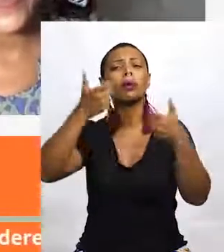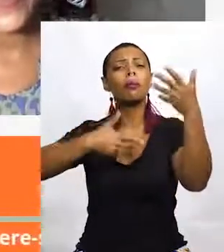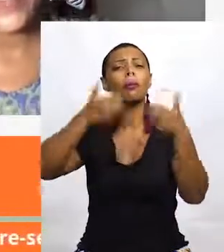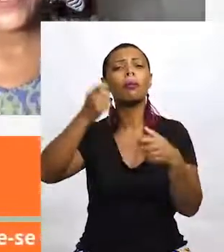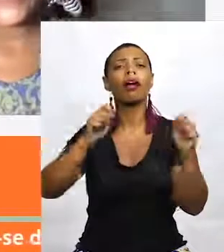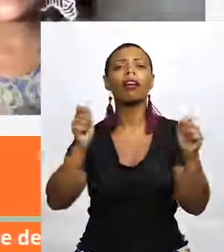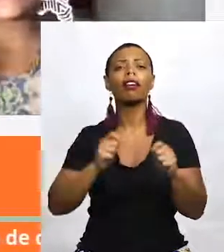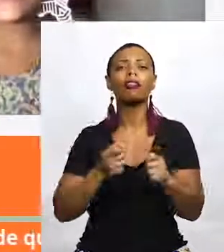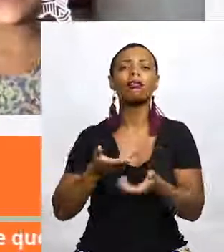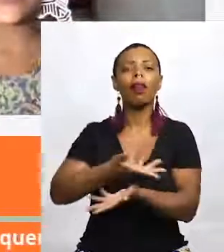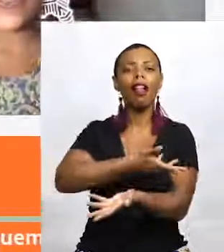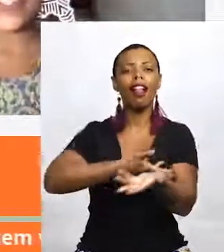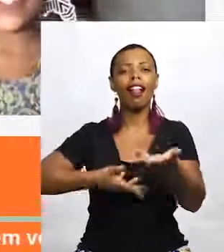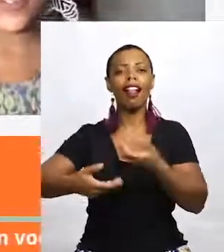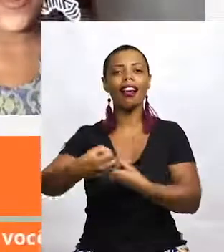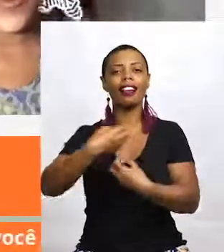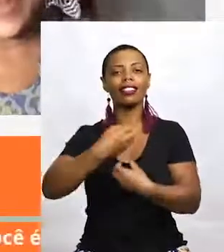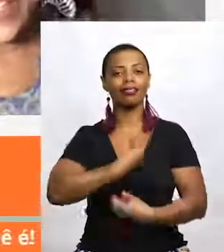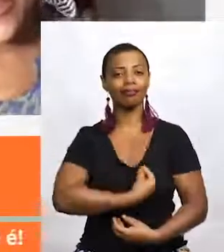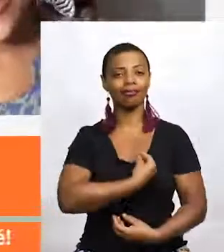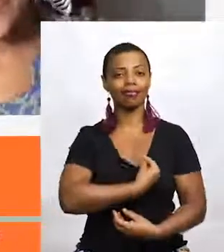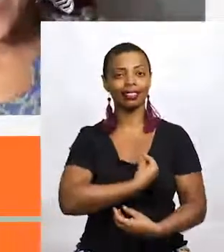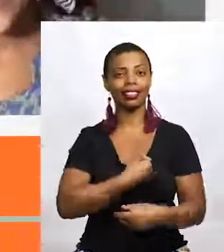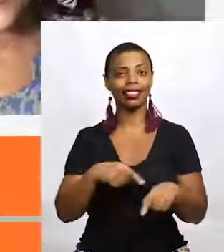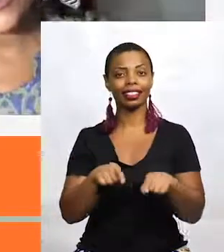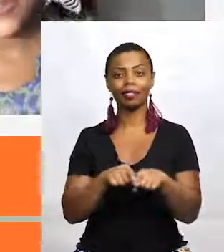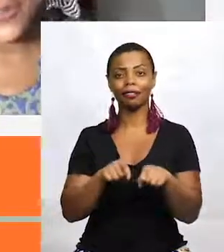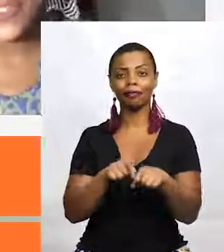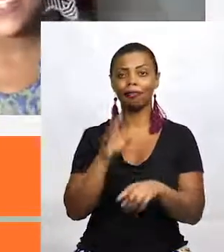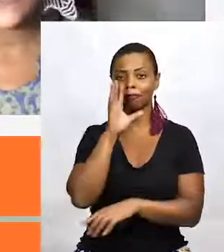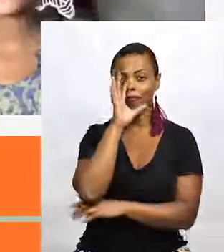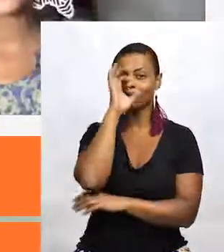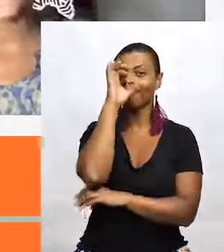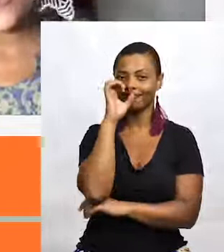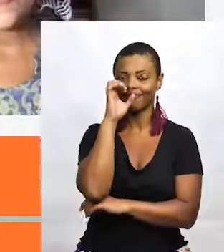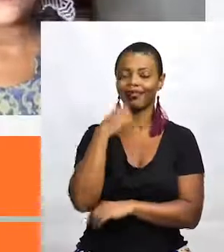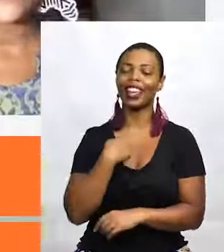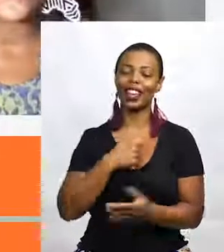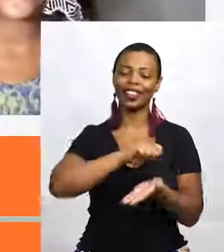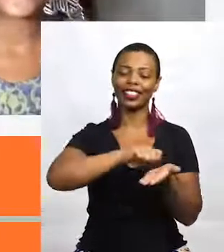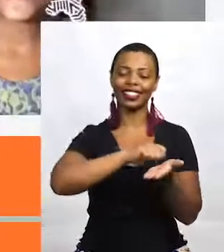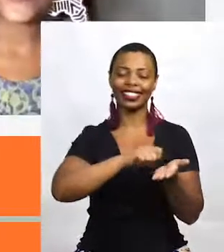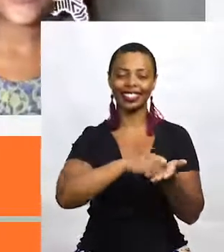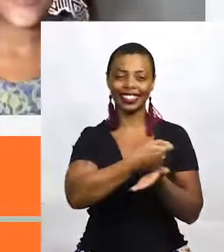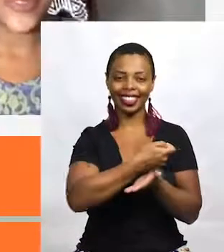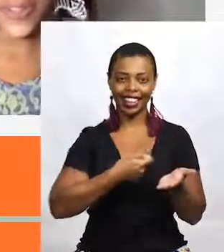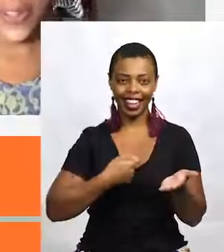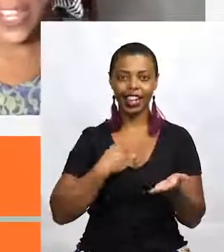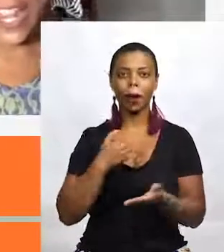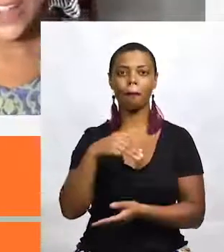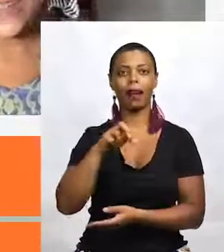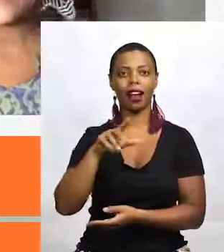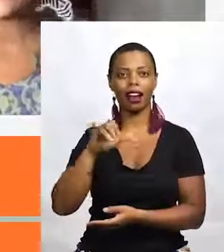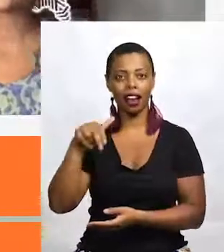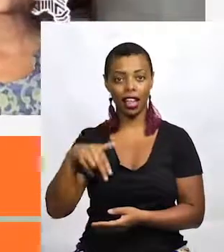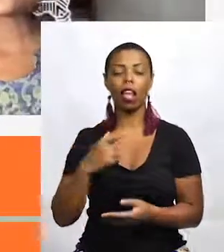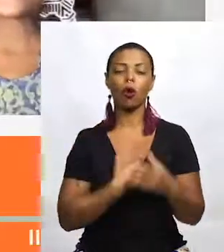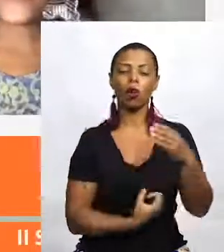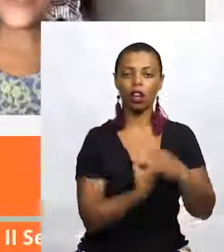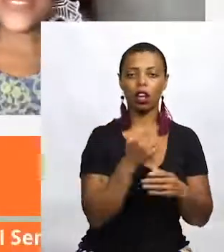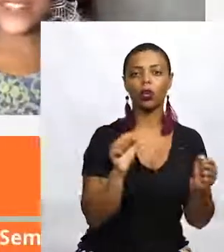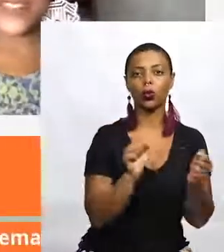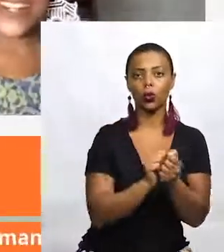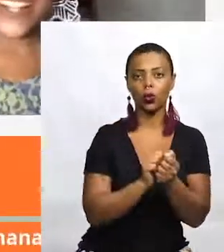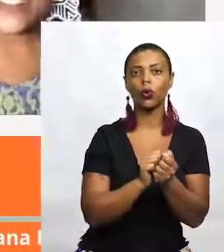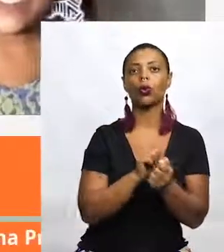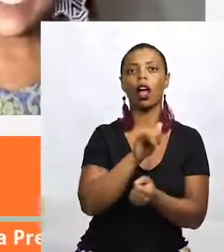existir. Esse texto foi escrito por mim, eu sou a Merlin de Souza, sou cofundadora do coletivo Núcleo AIE,